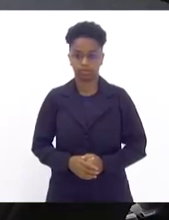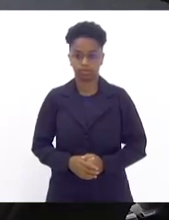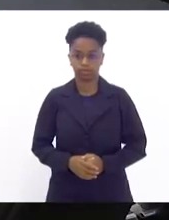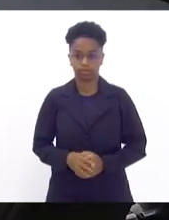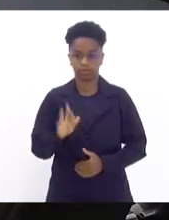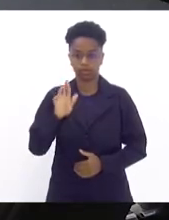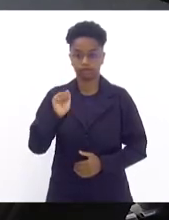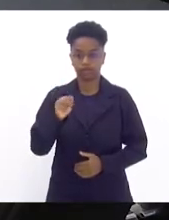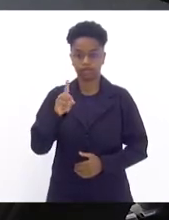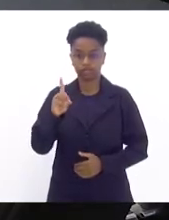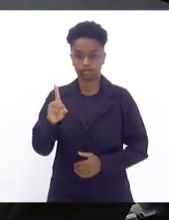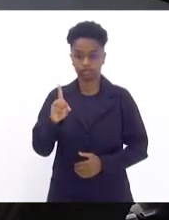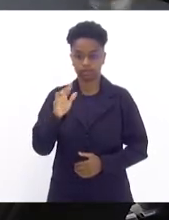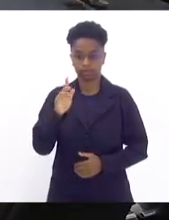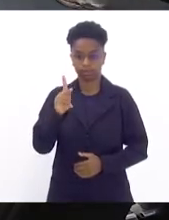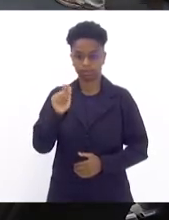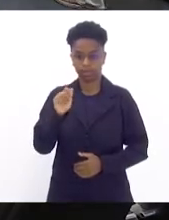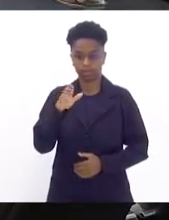Fred Pacheco.